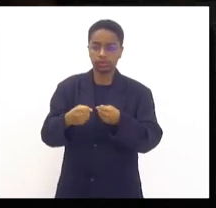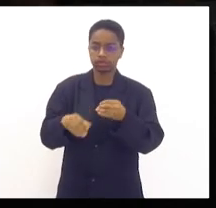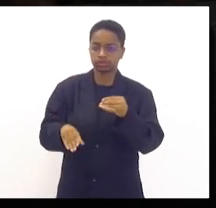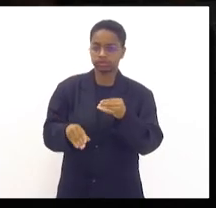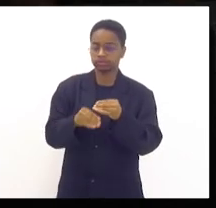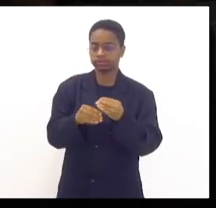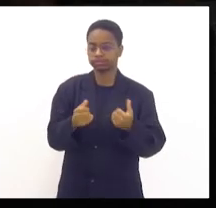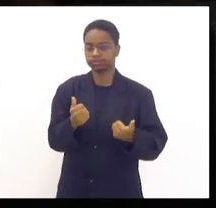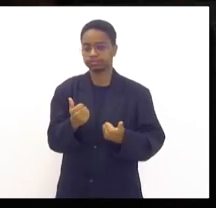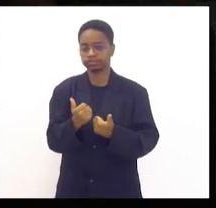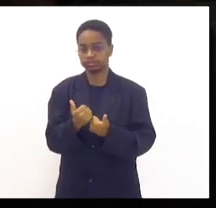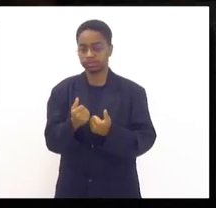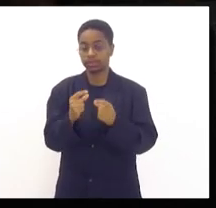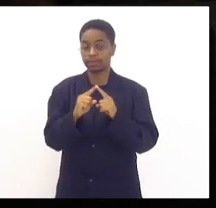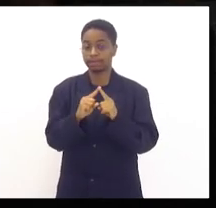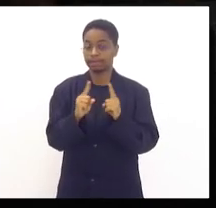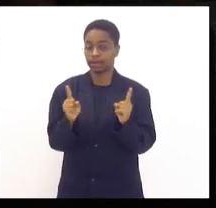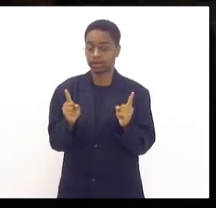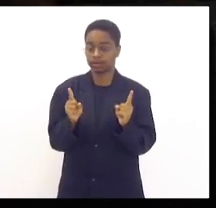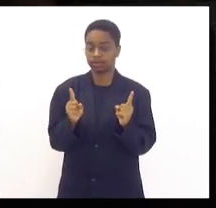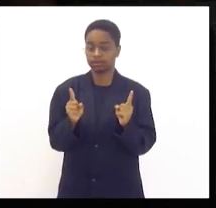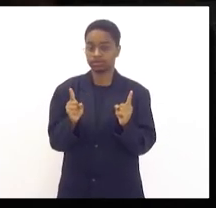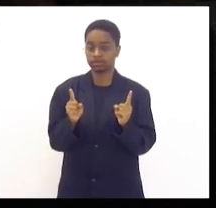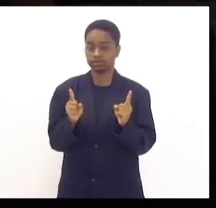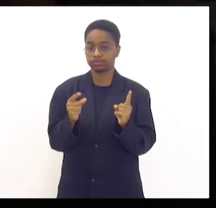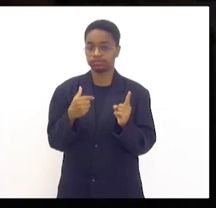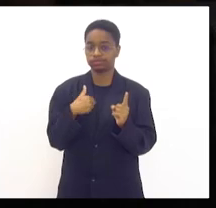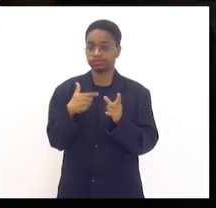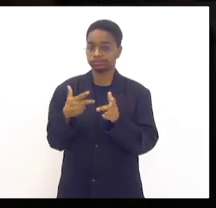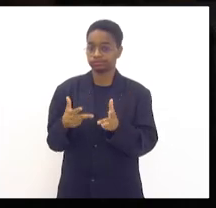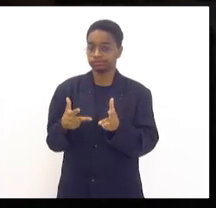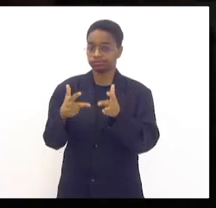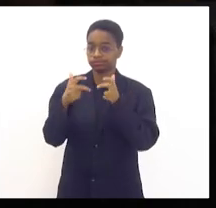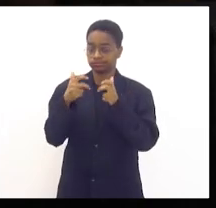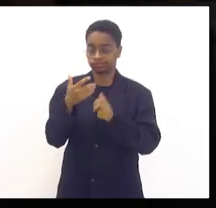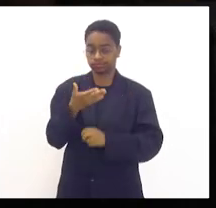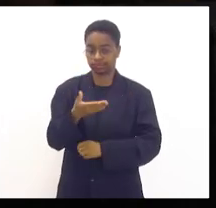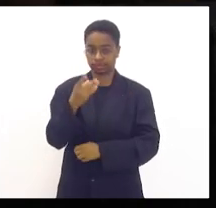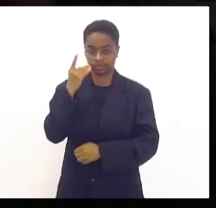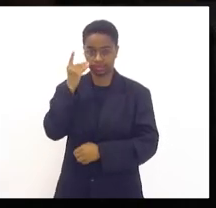complementares. Mas eu verifico, senhora deputada,